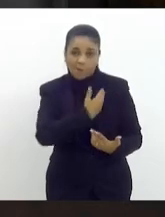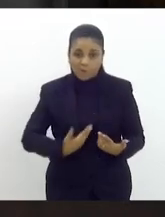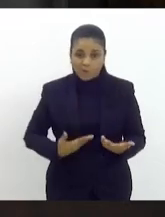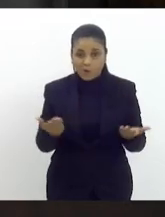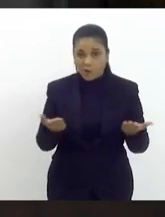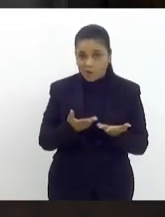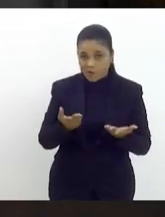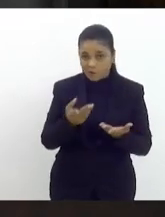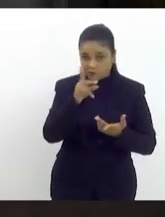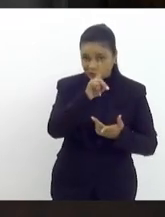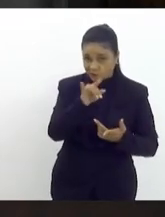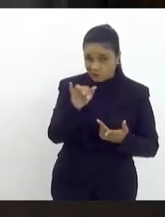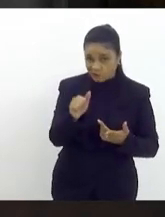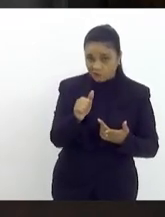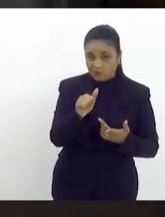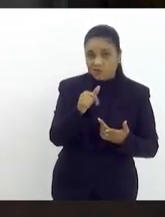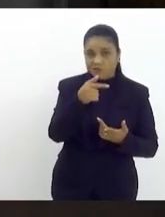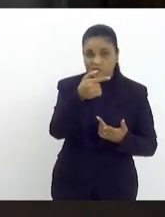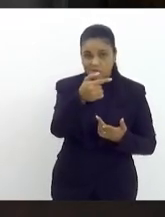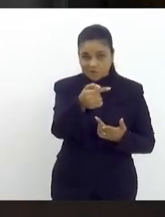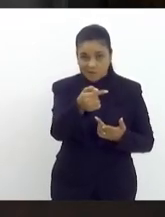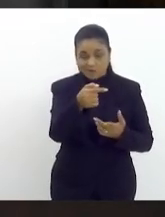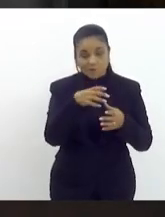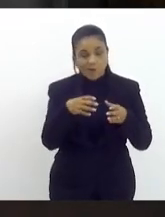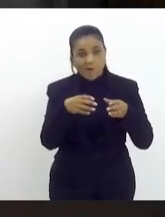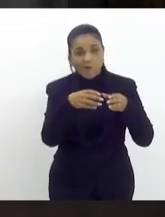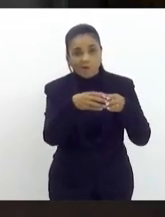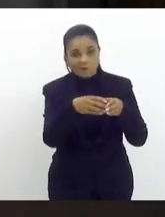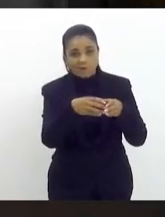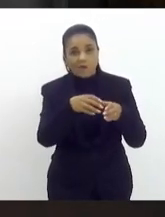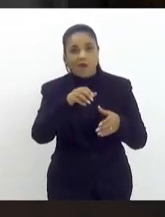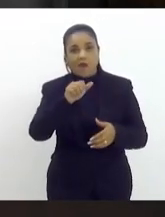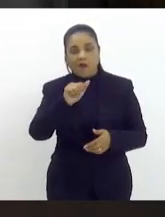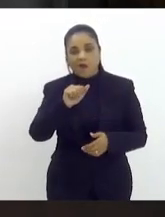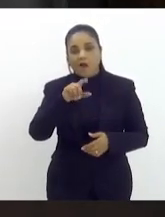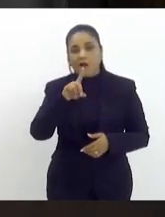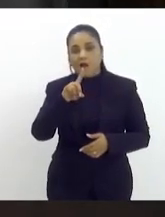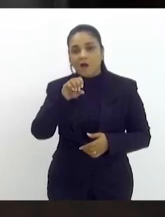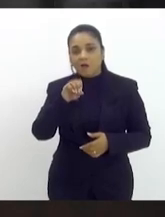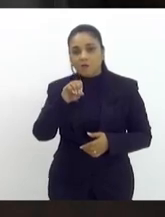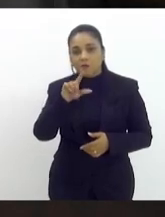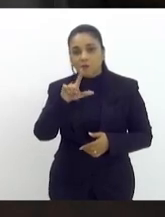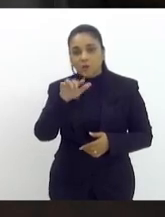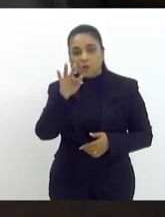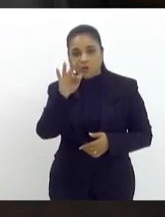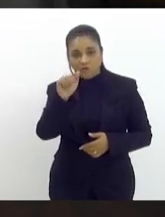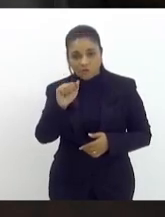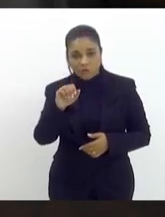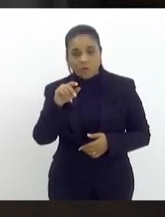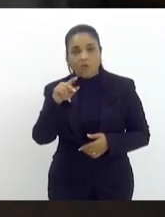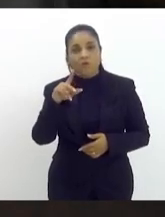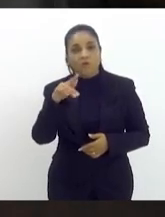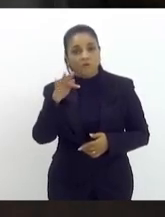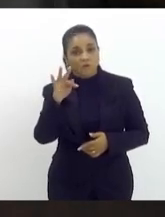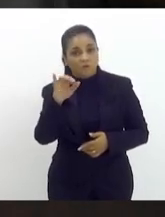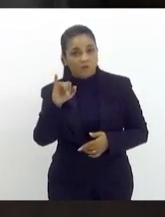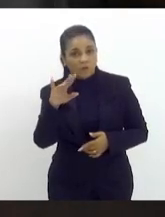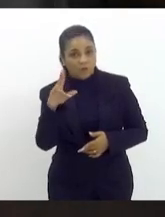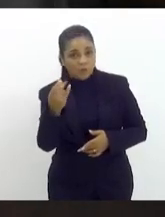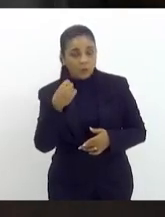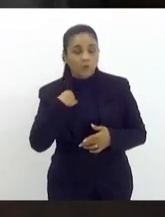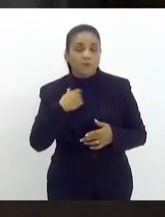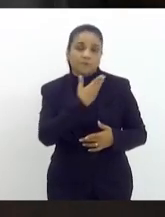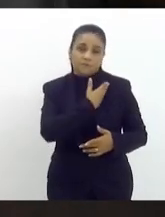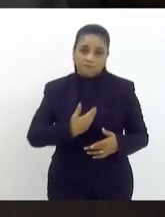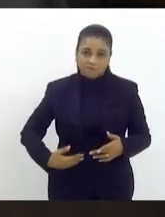hoje, por esta comissão, o senhor Adolfo Konder, homem de Carvalho Filho, indicado pelo excelentíssimo senhor governador do